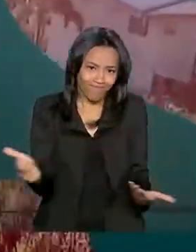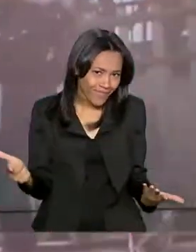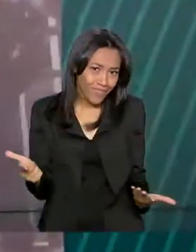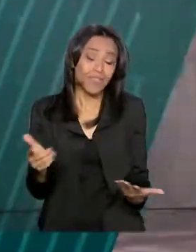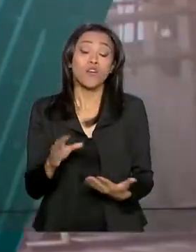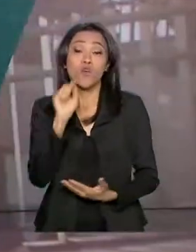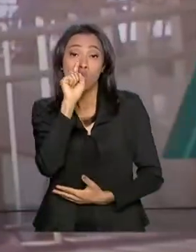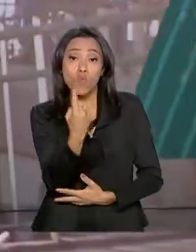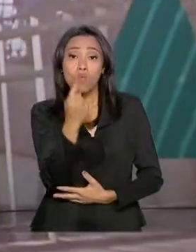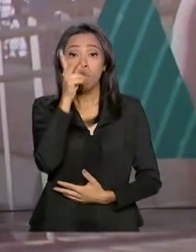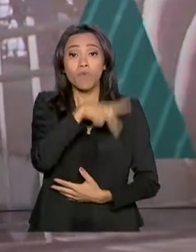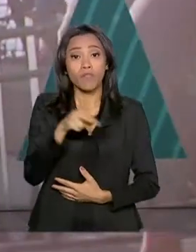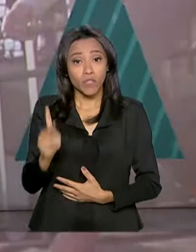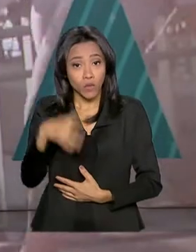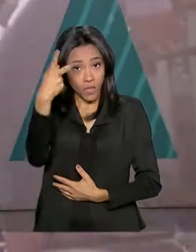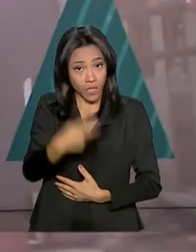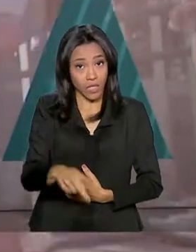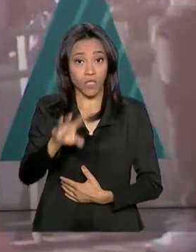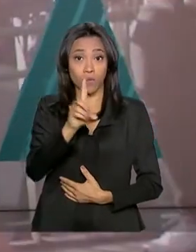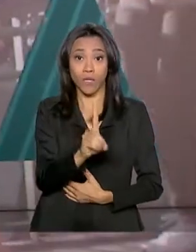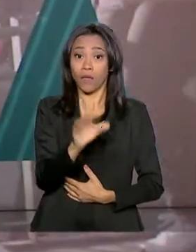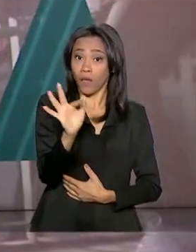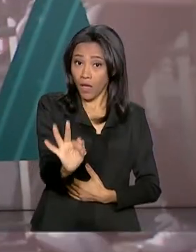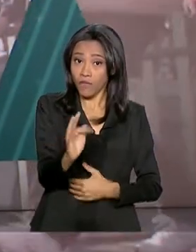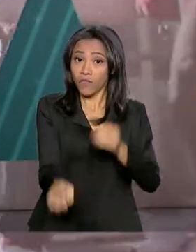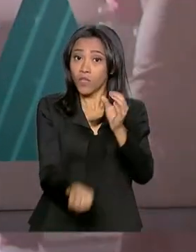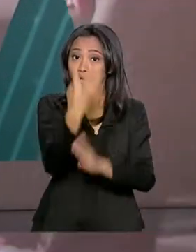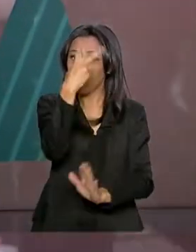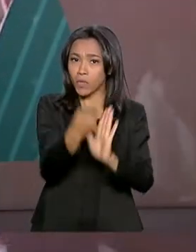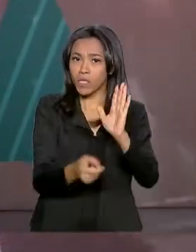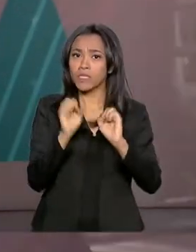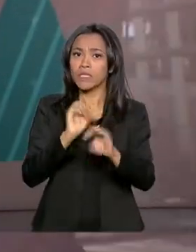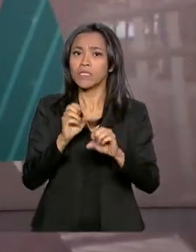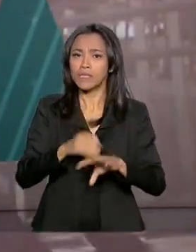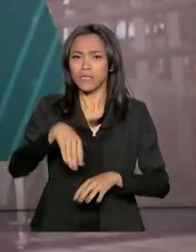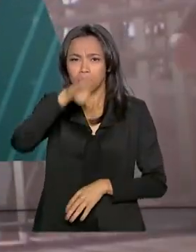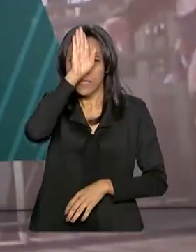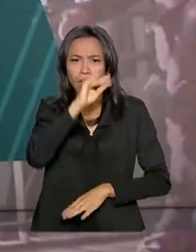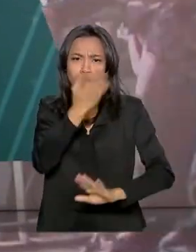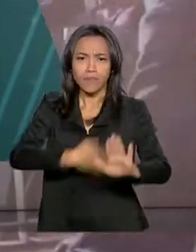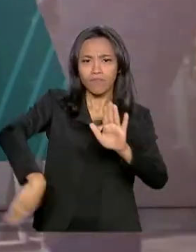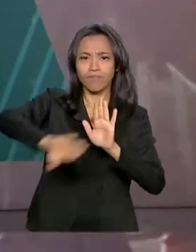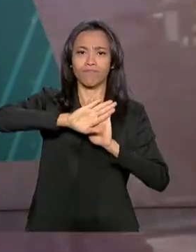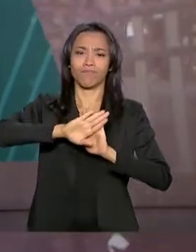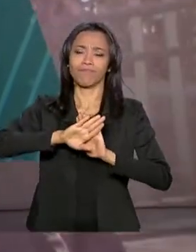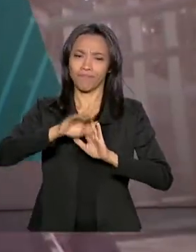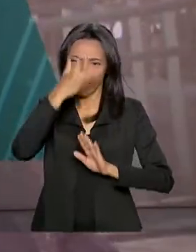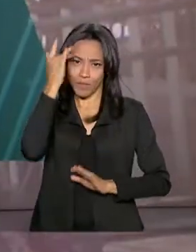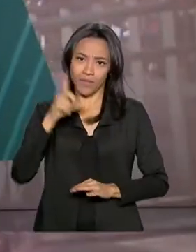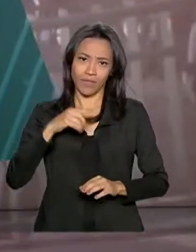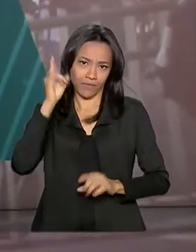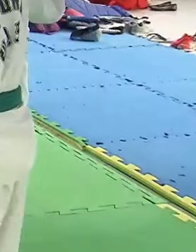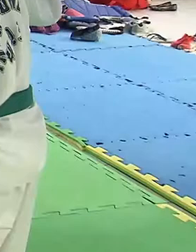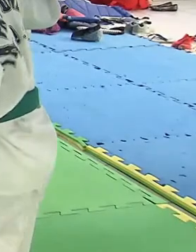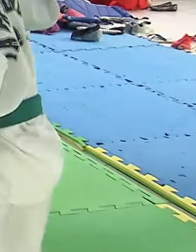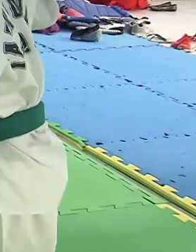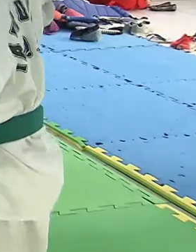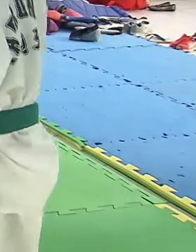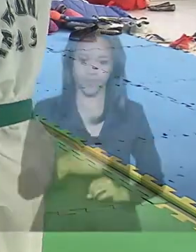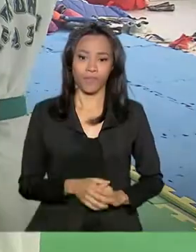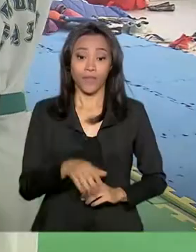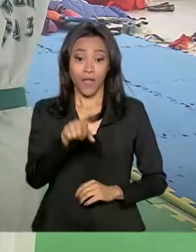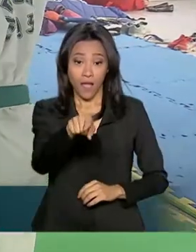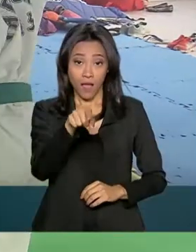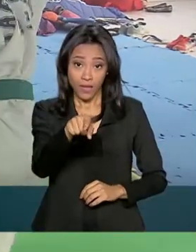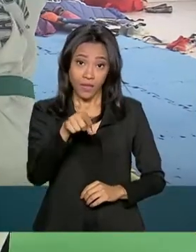Uma professora aqui do Distrito Federal criou um projeto que ensina de graça taekwondo para pessoas com deficiência. As histórias aqui